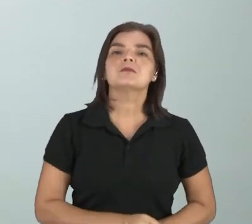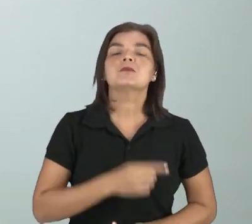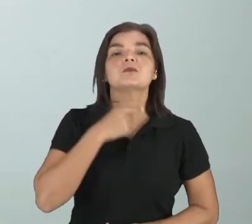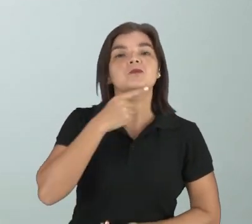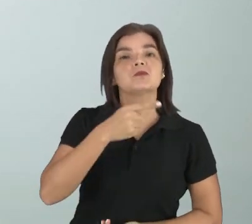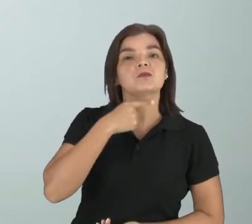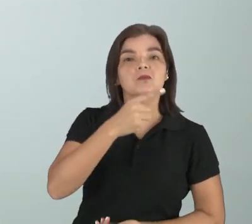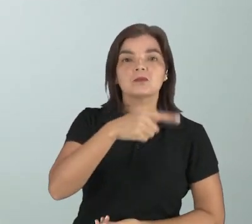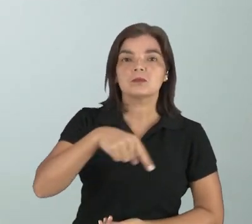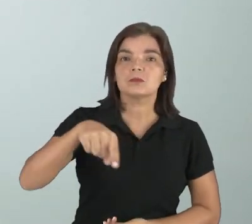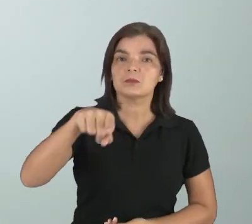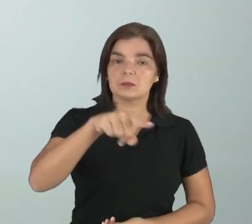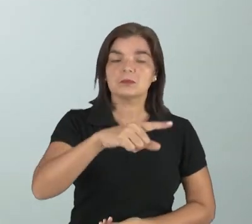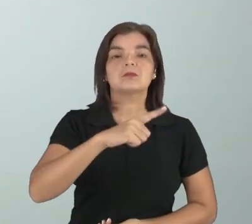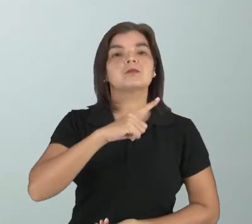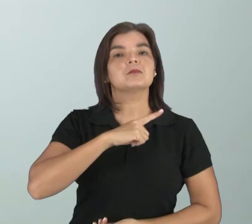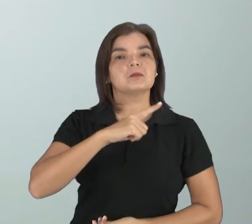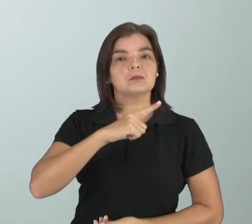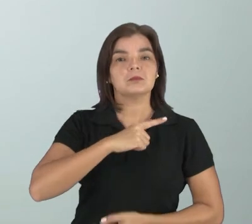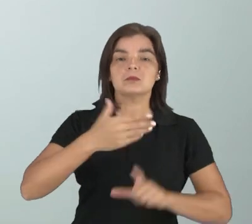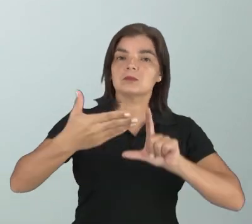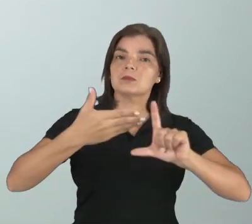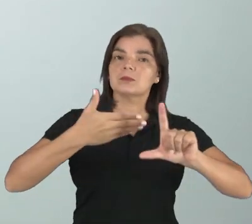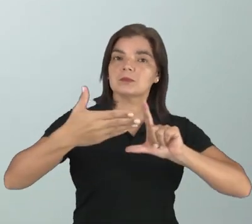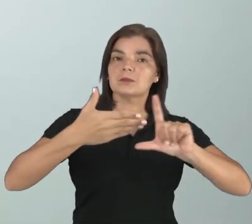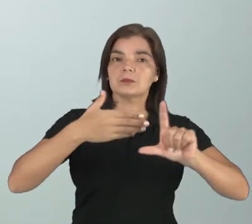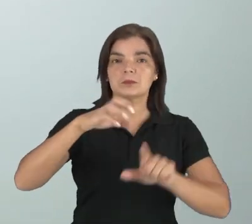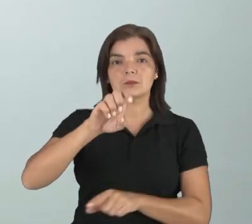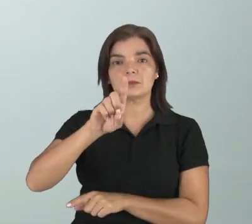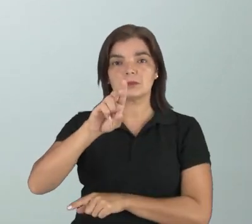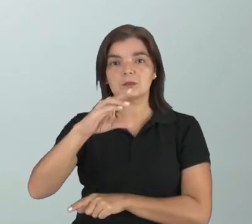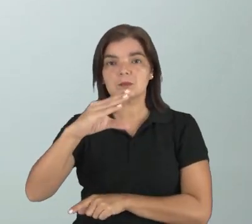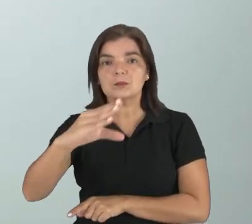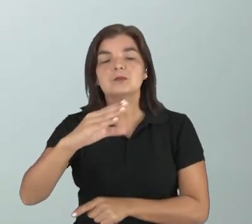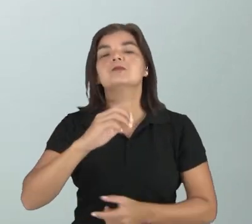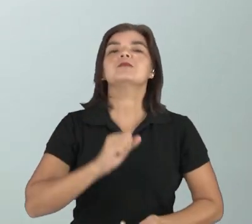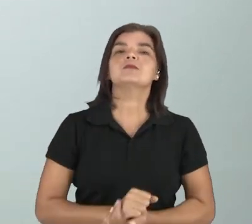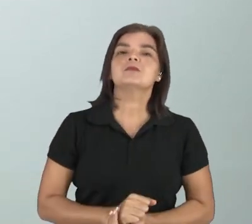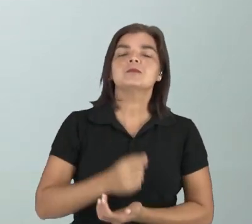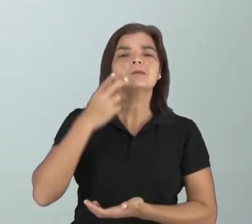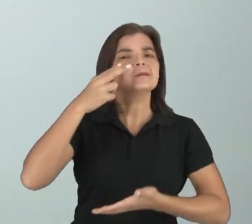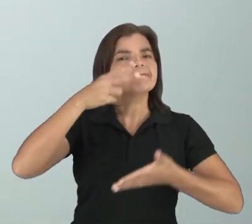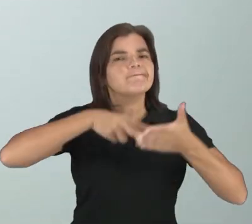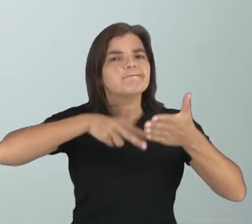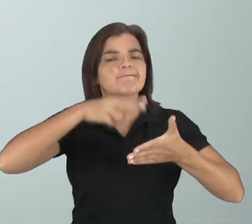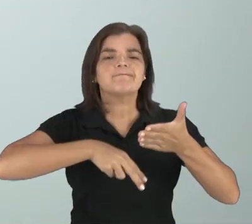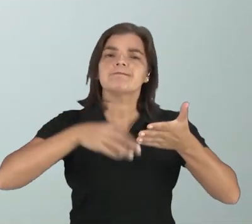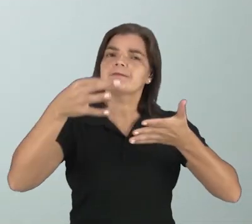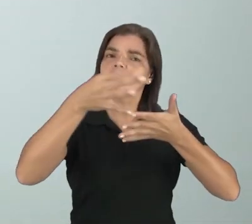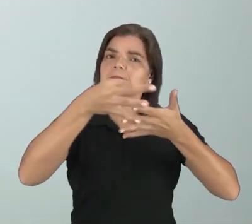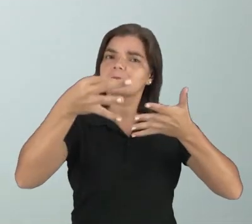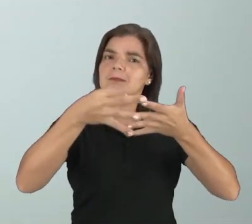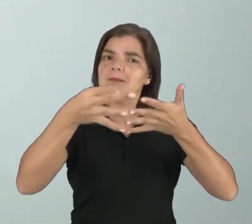Qualquer dúvida que vocês possam ter, acesse novamente a plataforma, releiam